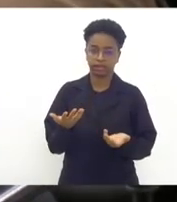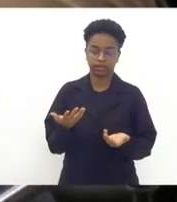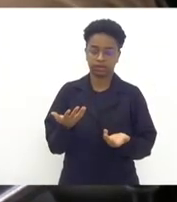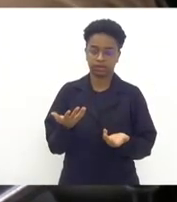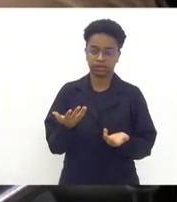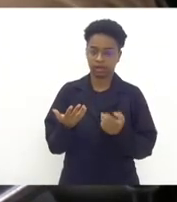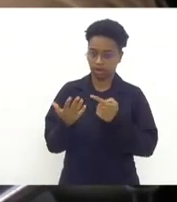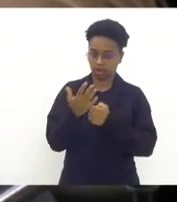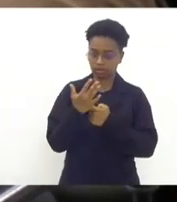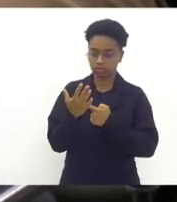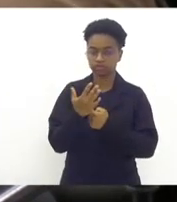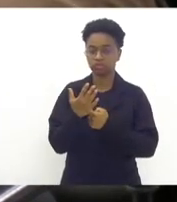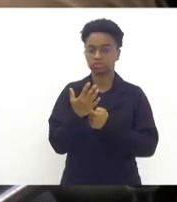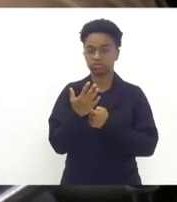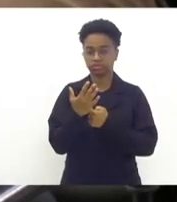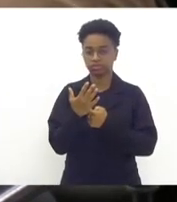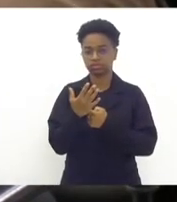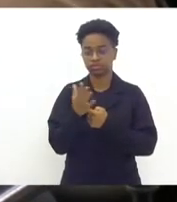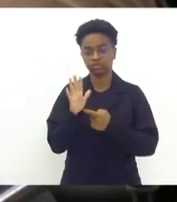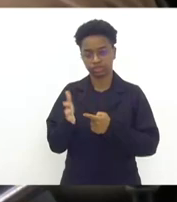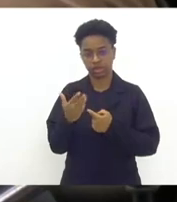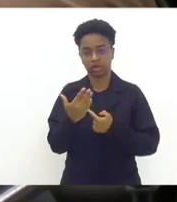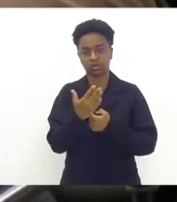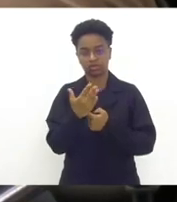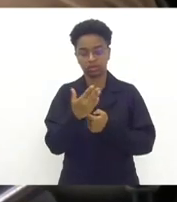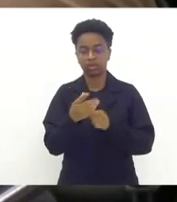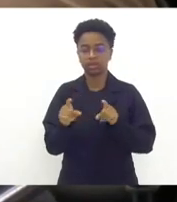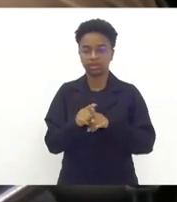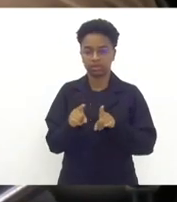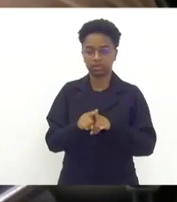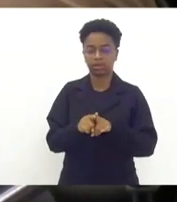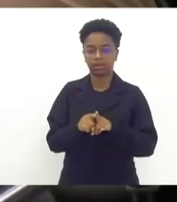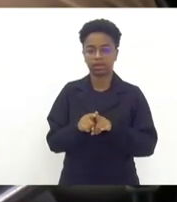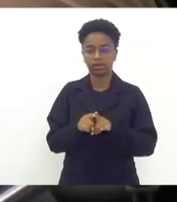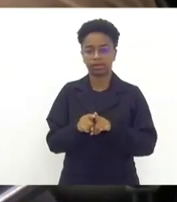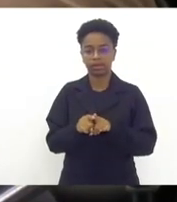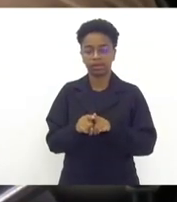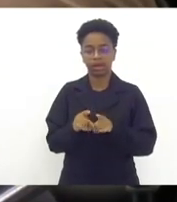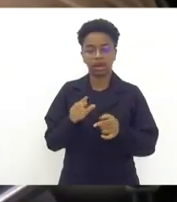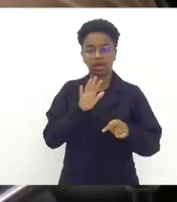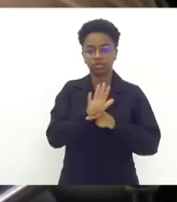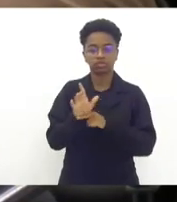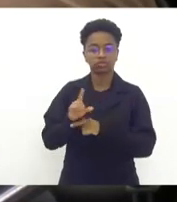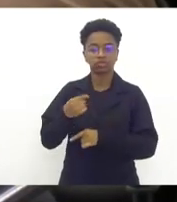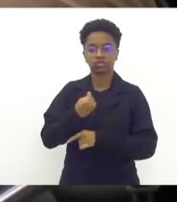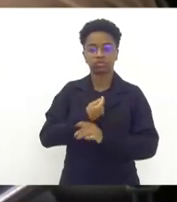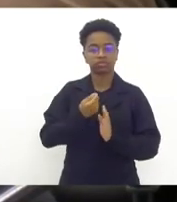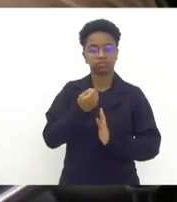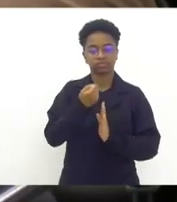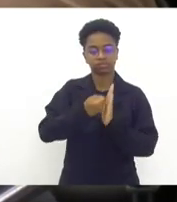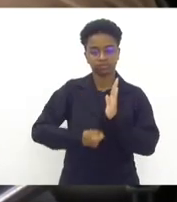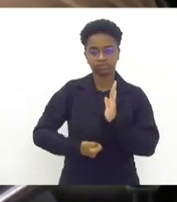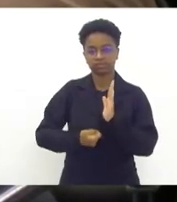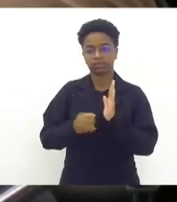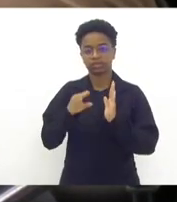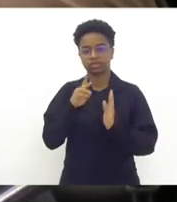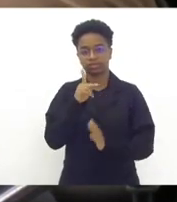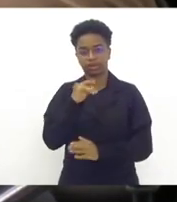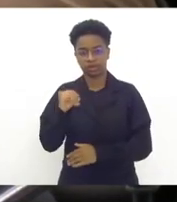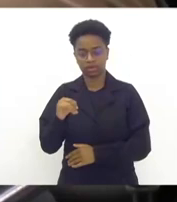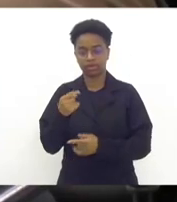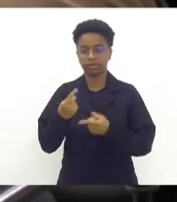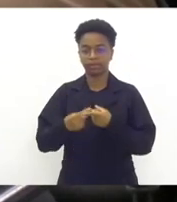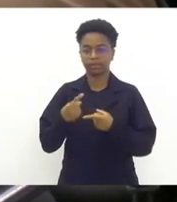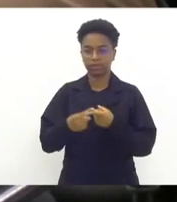vai nos ajudar, nos ajudou e será decisivo na hora da gente produzir o nosso relatório da CPI, porque